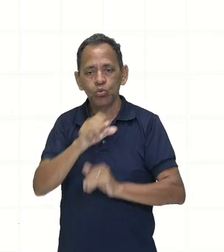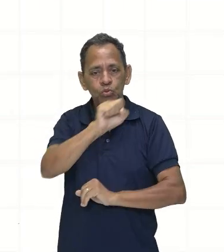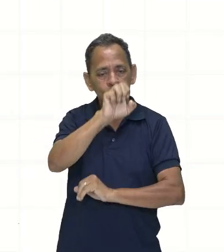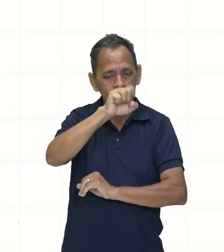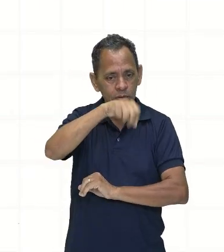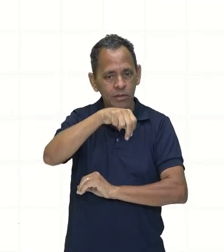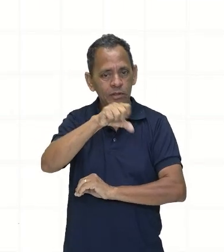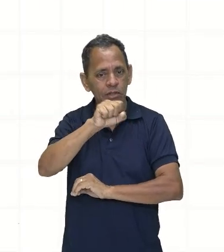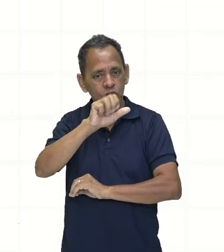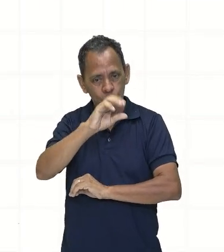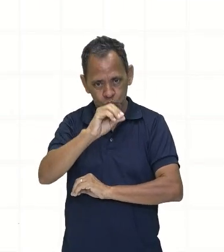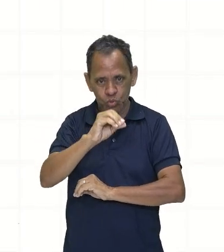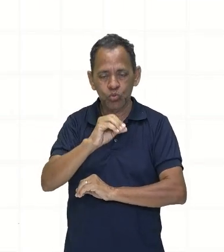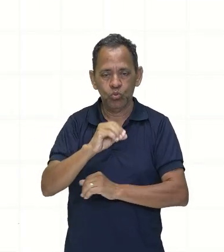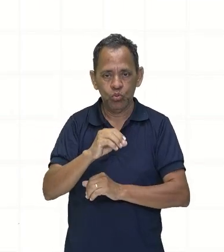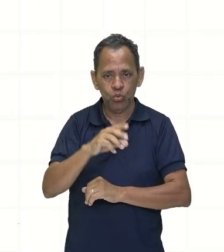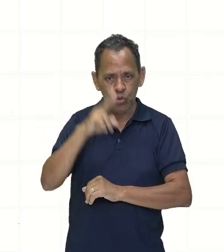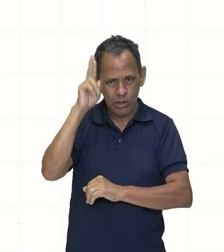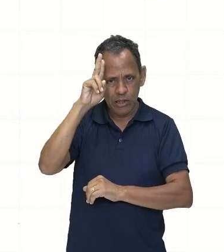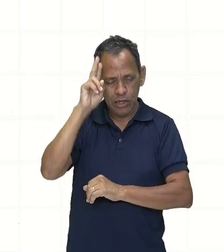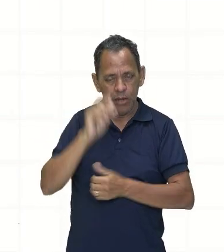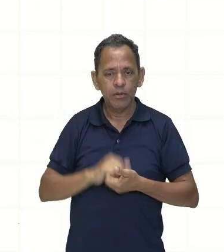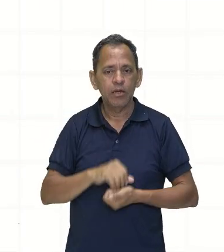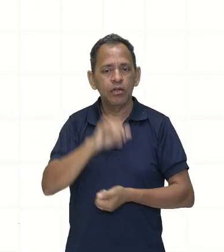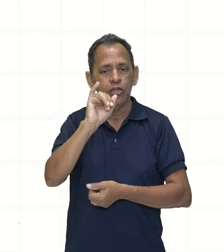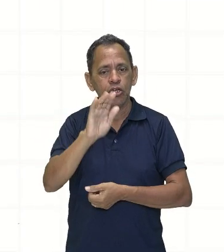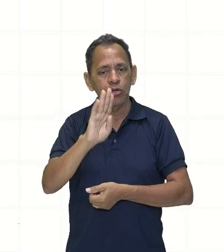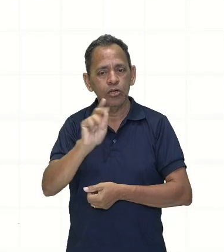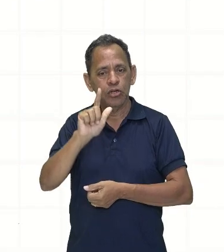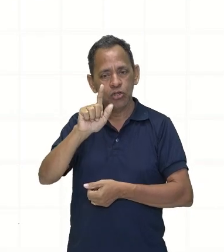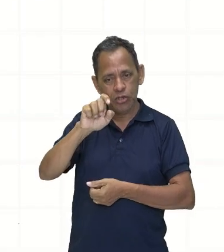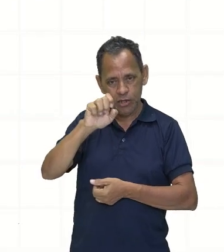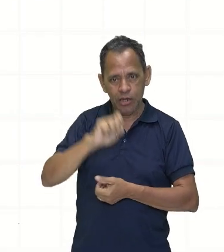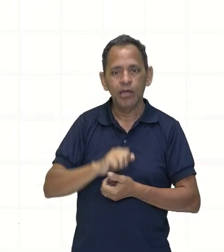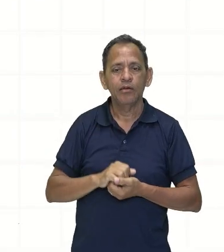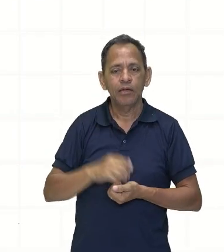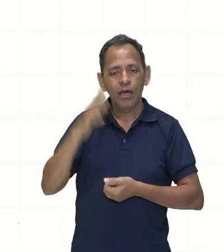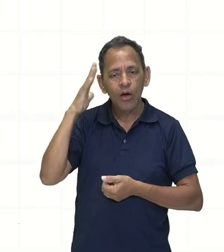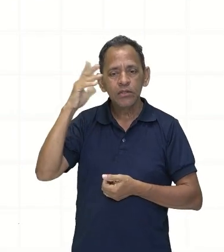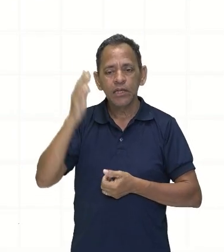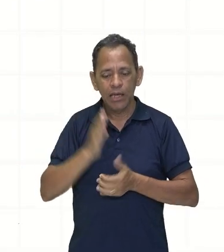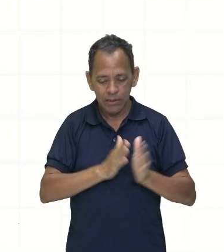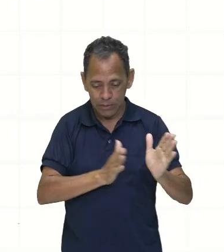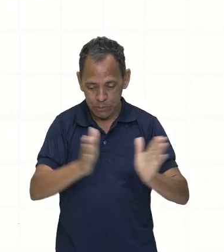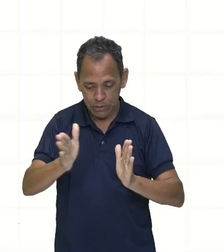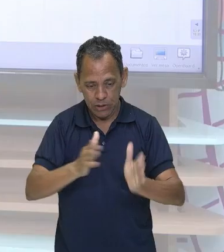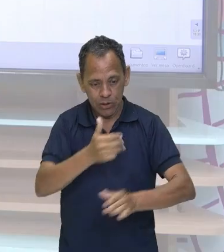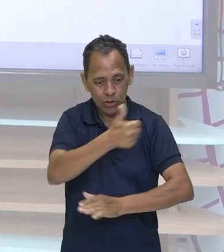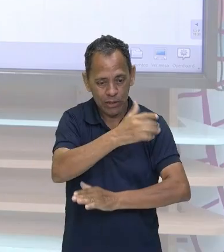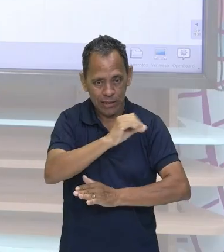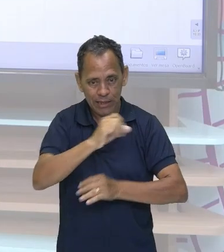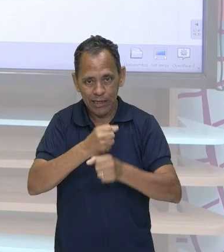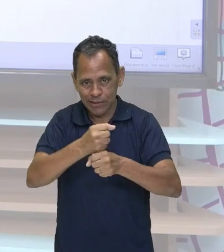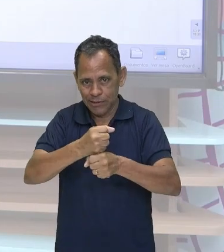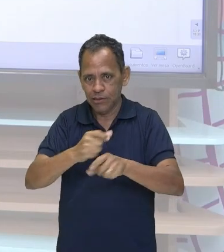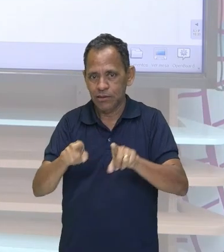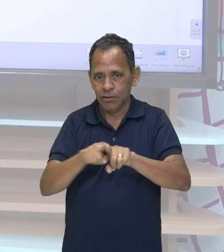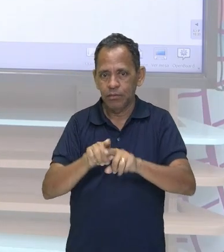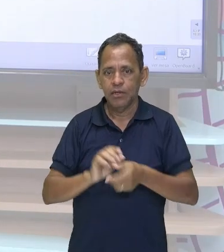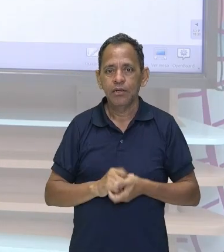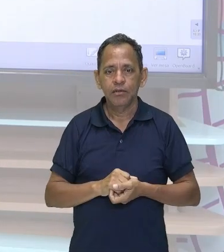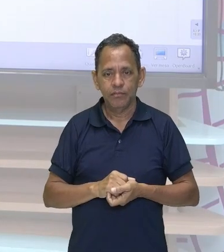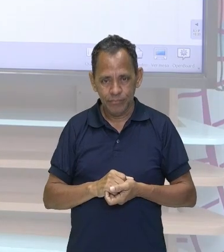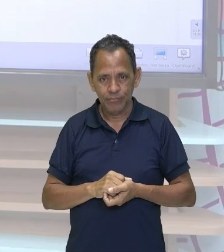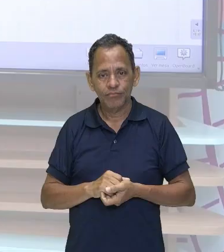demográfico, aquele censo que acontece a cada 10 anos, né, realizado pelo IBGE, e aí é feito todo